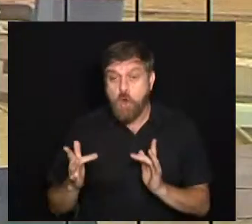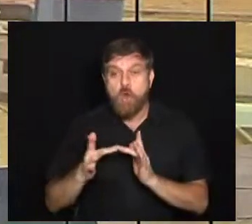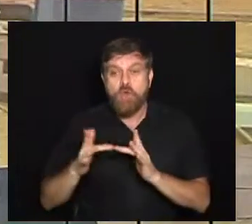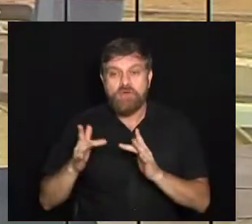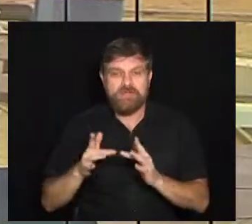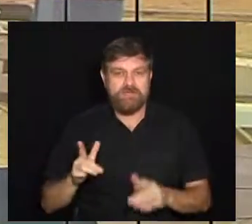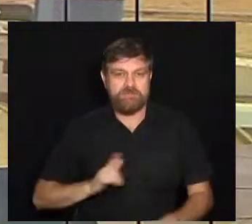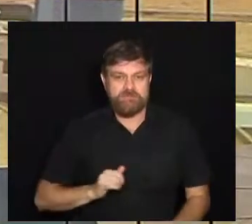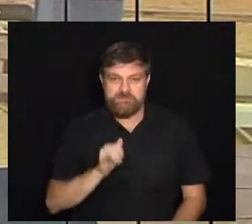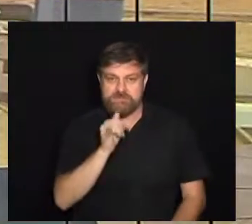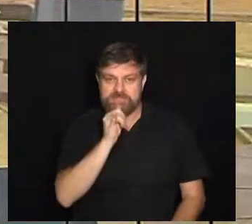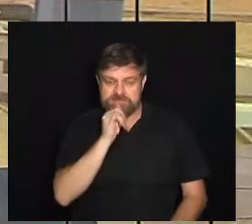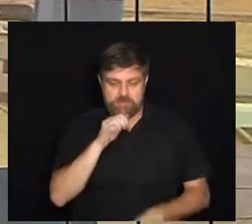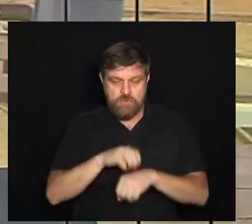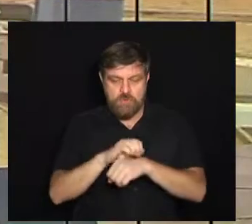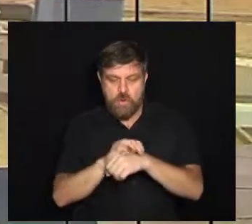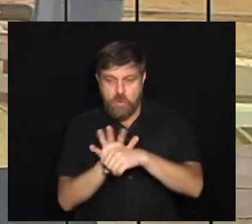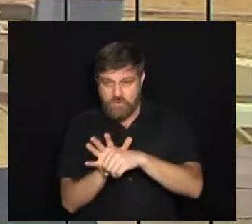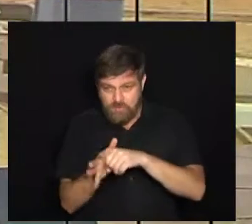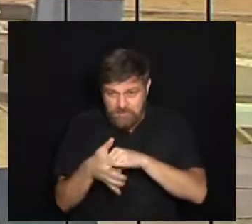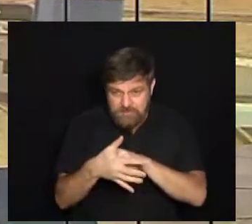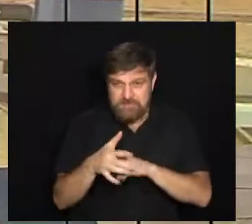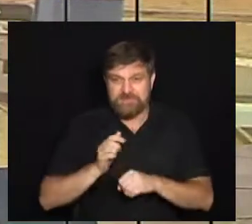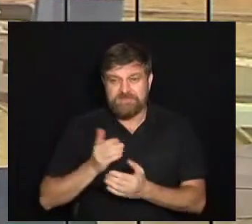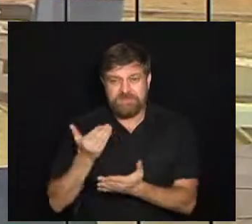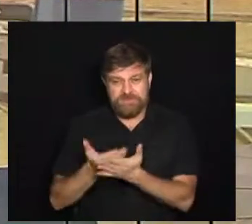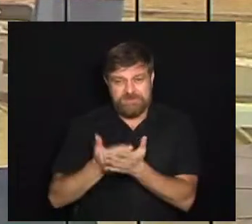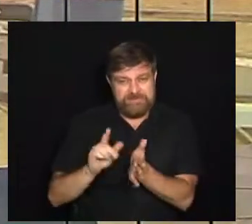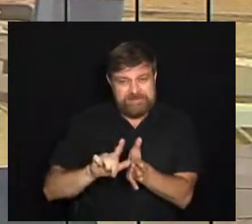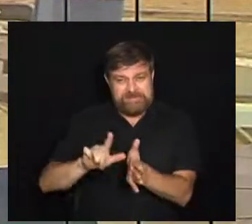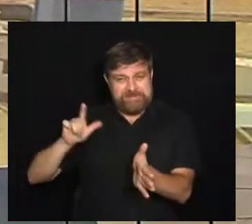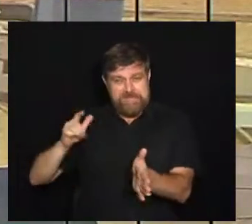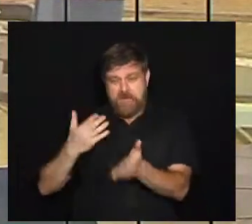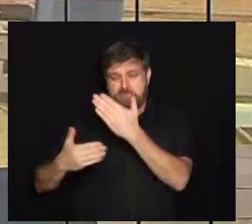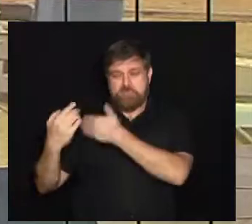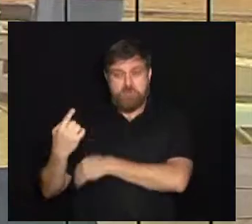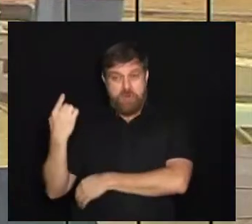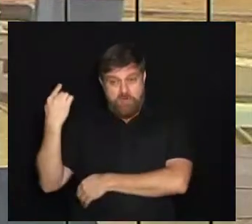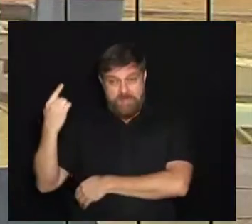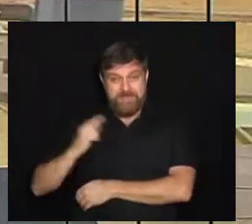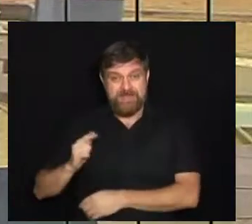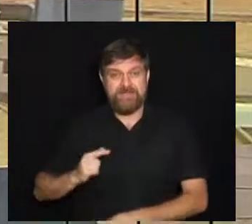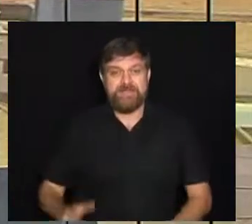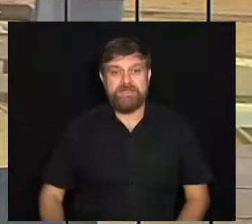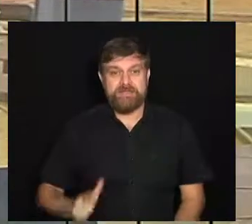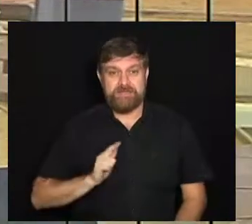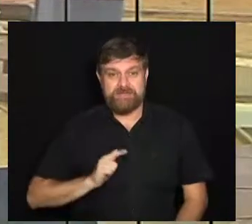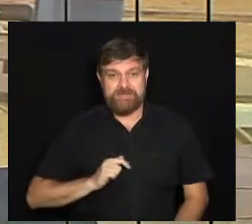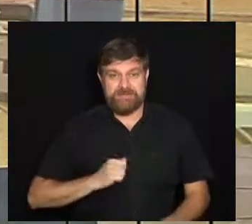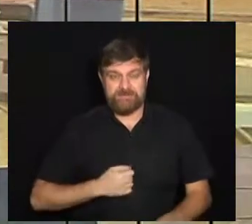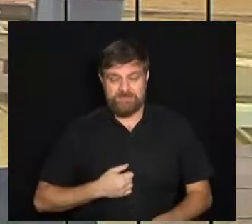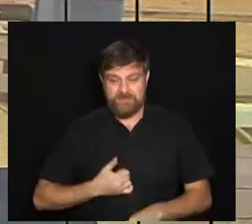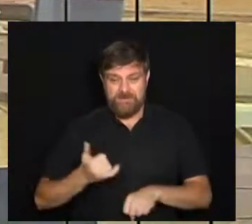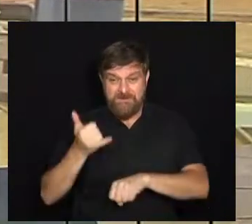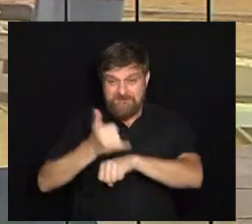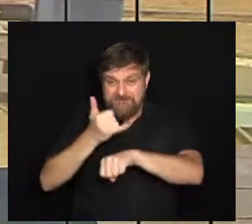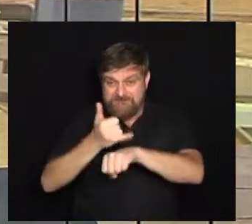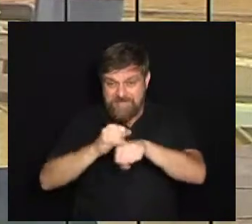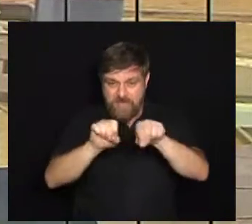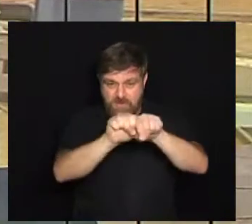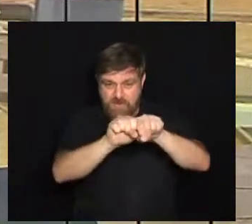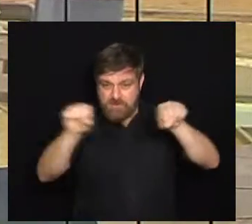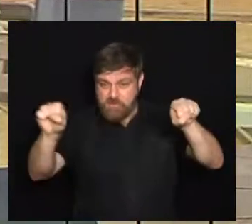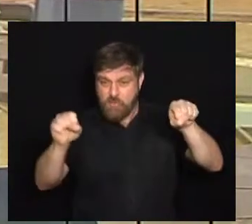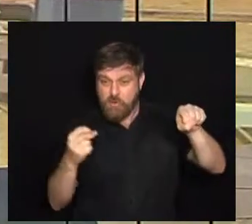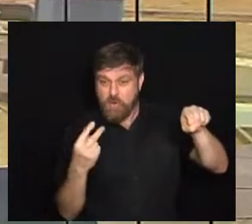contato o vírus um coronavírus estudado há um tempo atrás antes até do convívio foi demonstrado que ele sobrevive por exemplo uma barra de aço ele sobre